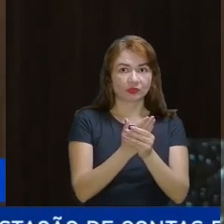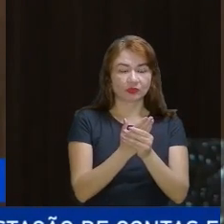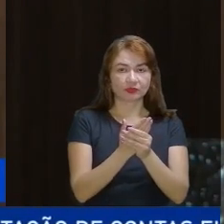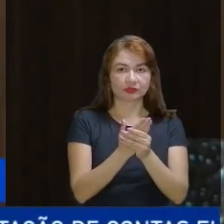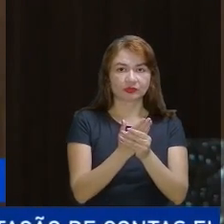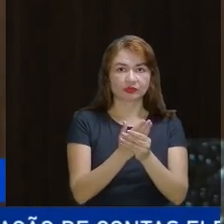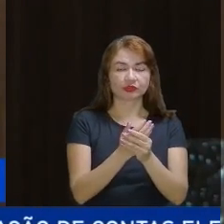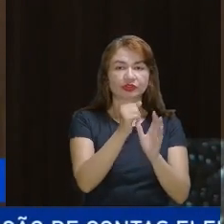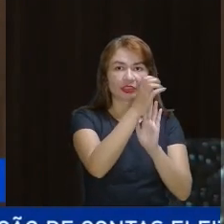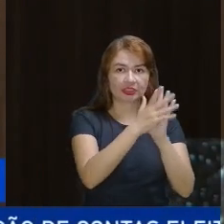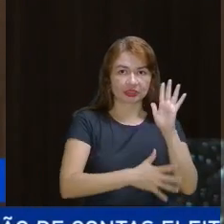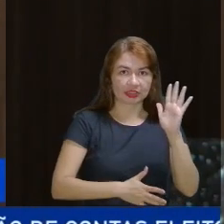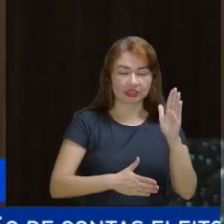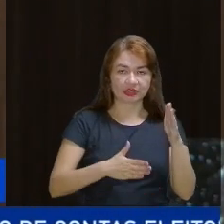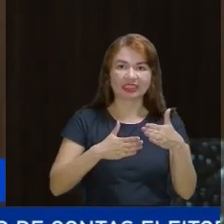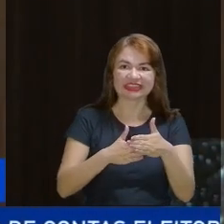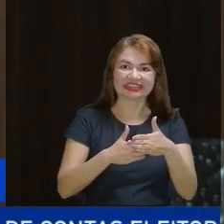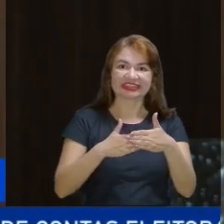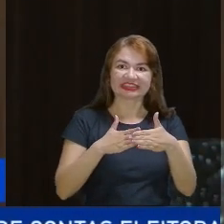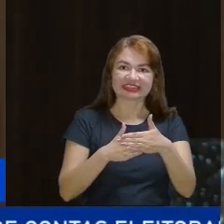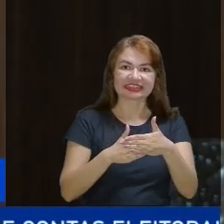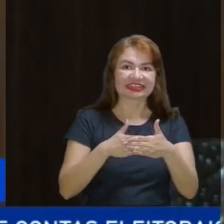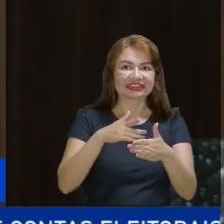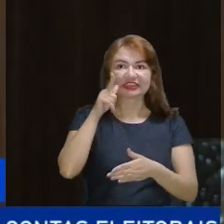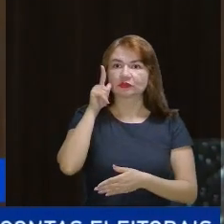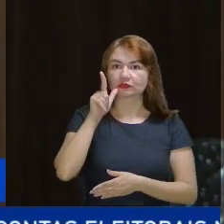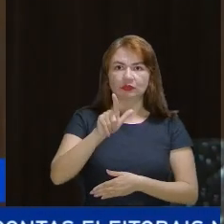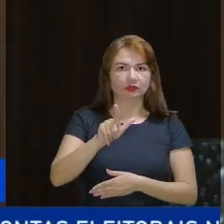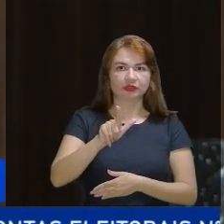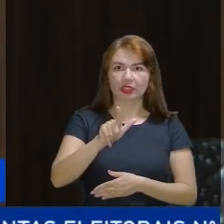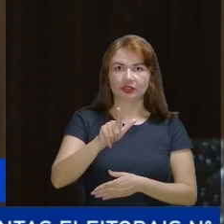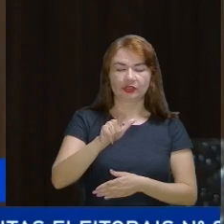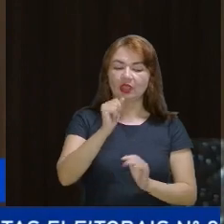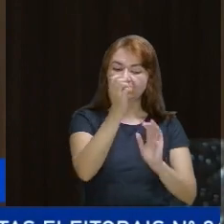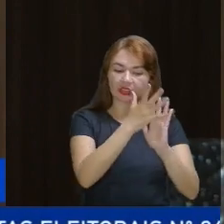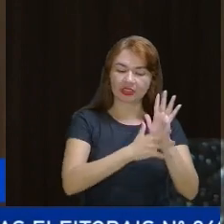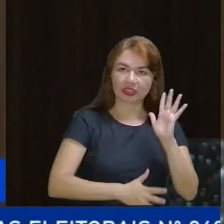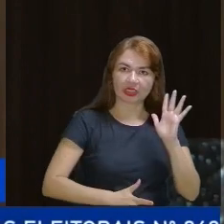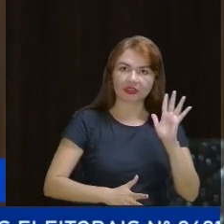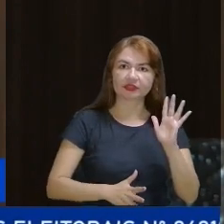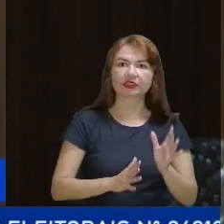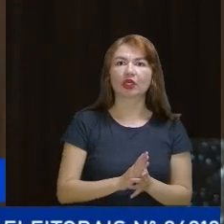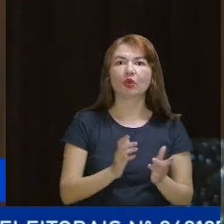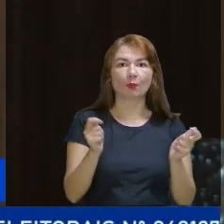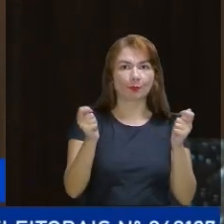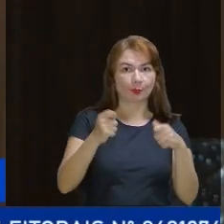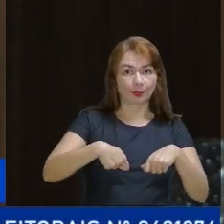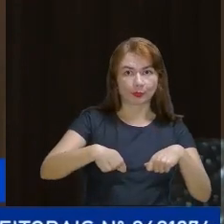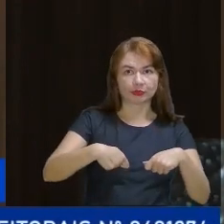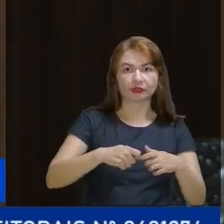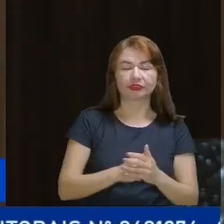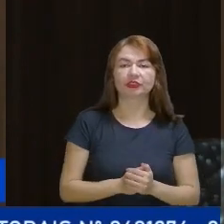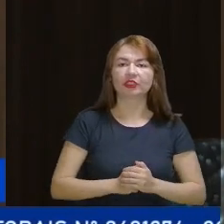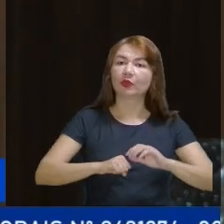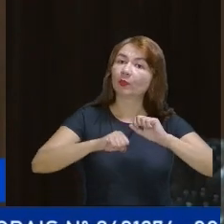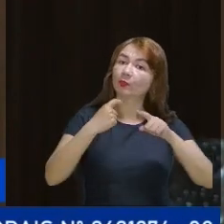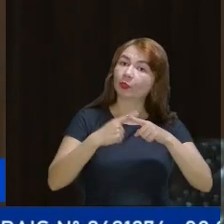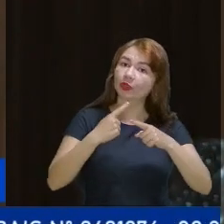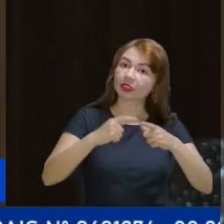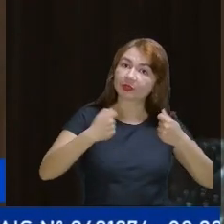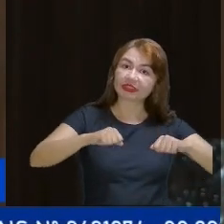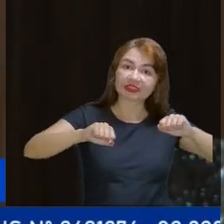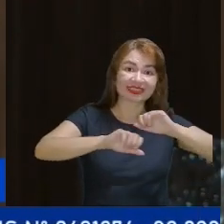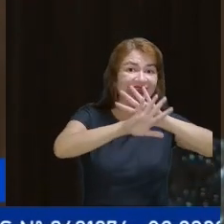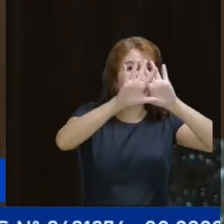a declaração produz efeitos, que a declaração judicial produz efeitos e devolve para que haja o esclarecimento daqueles